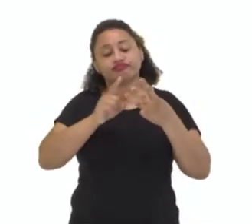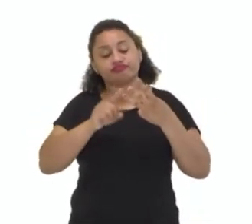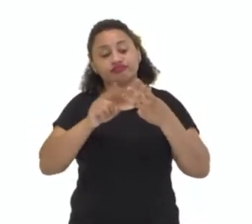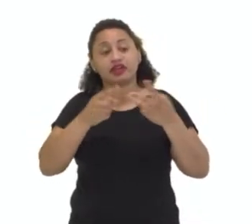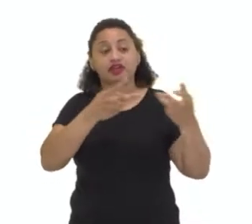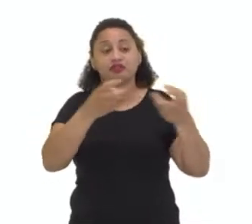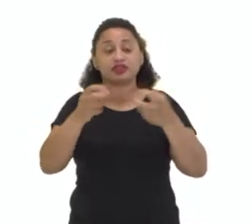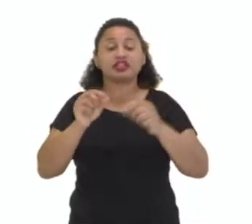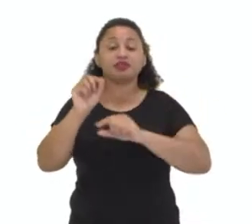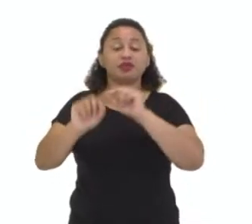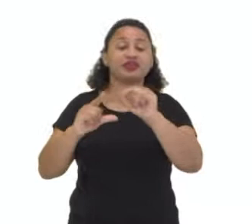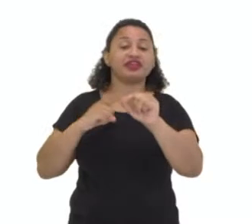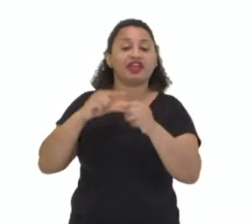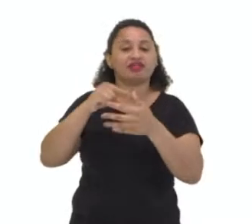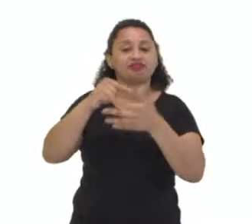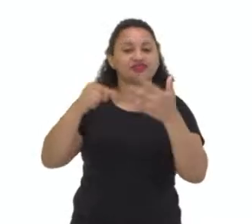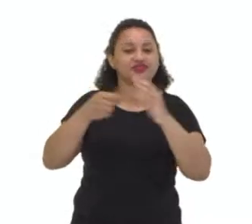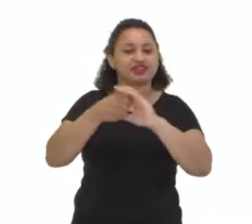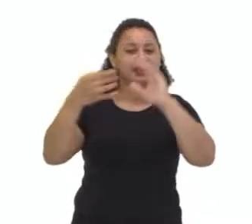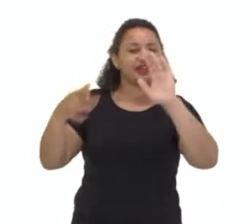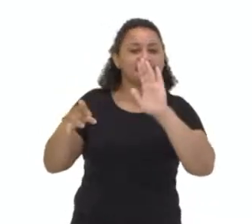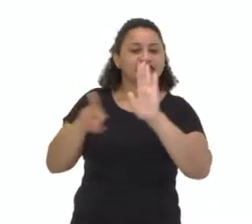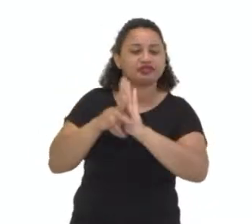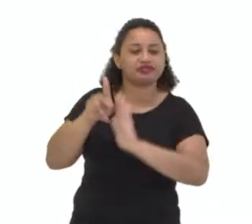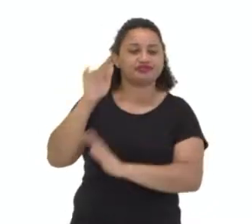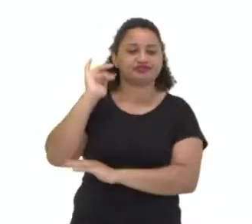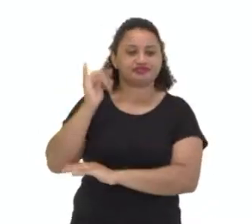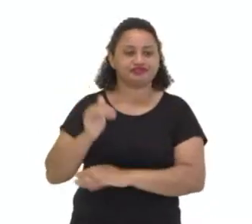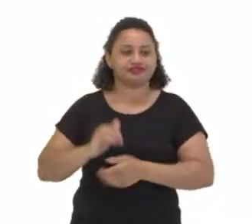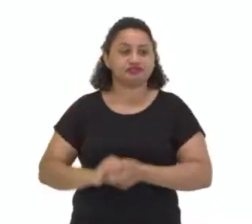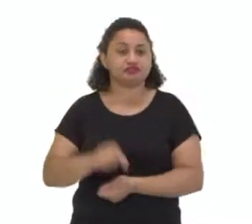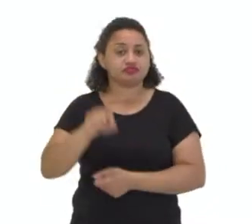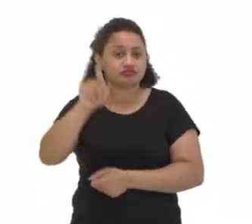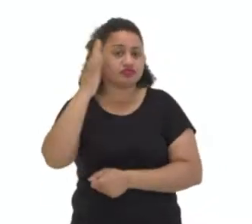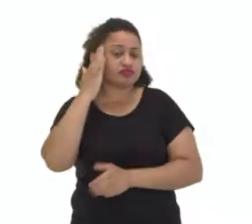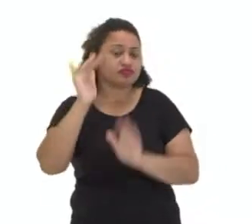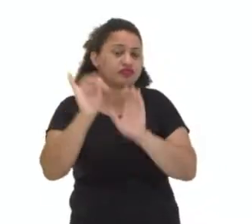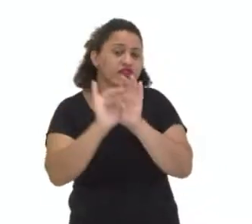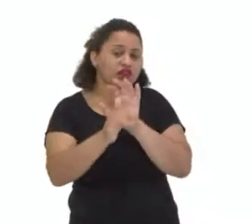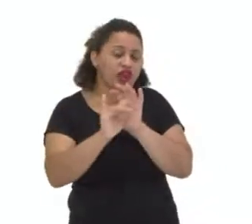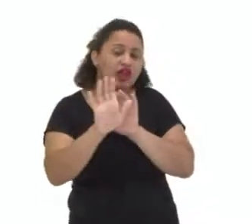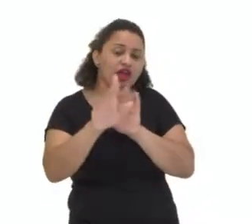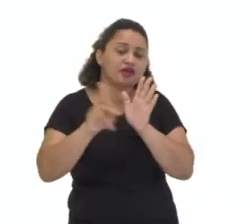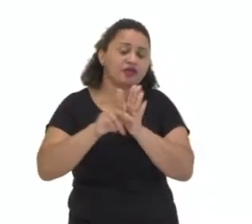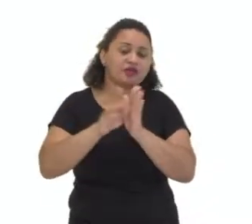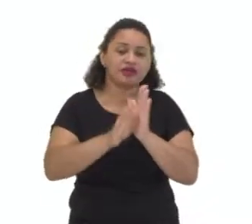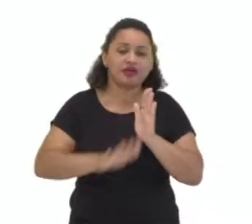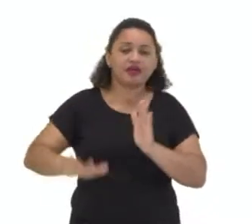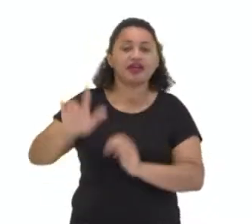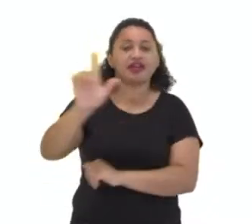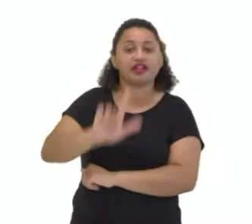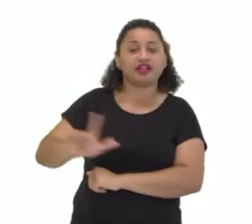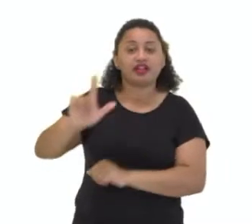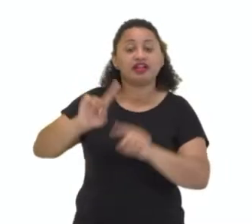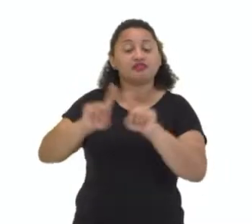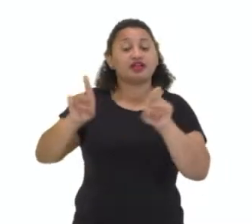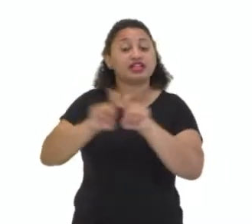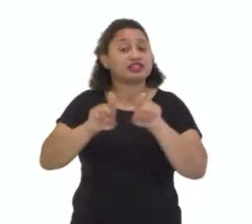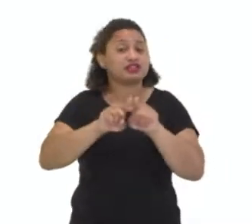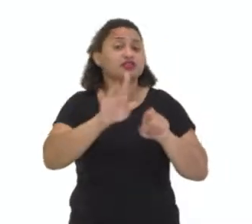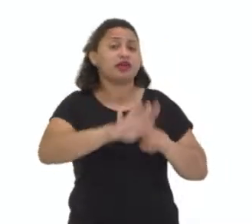narrativa. Você sabia que a crônica é um texto do campo literário, mas também é do campo